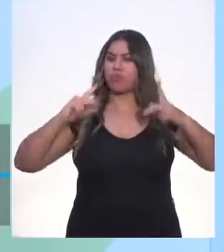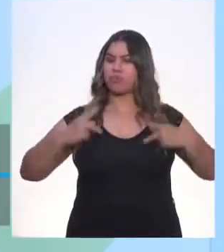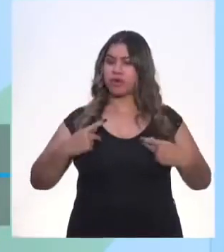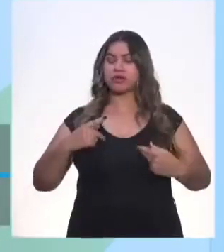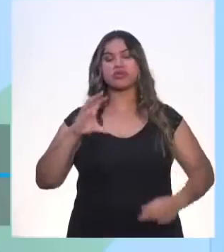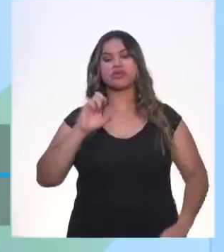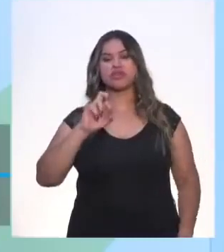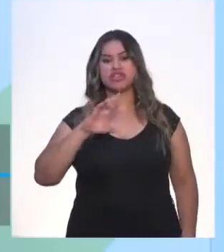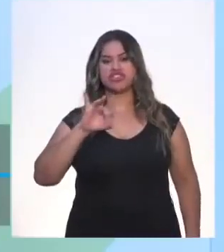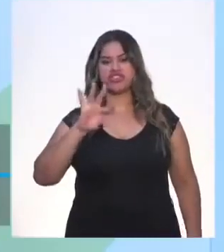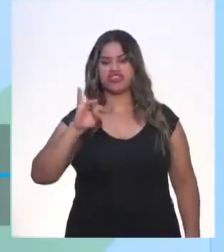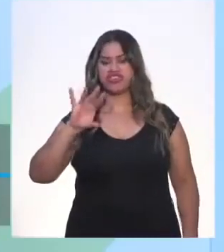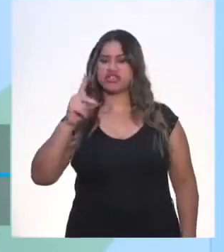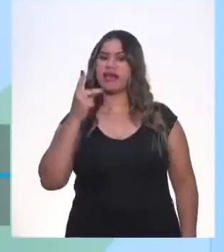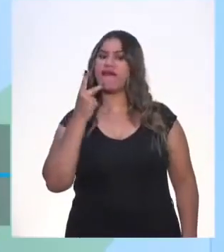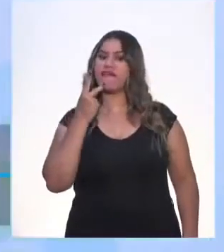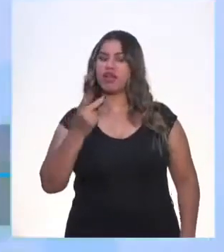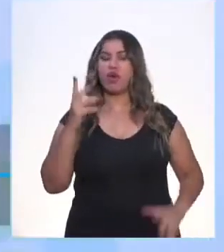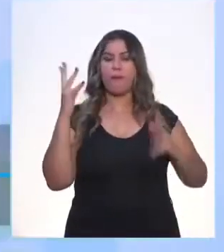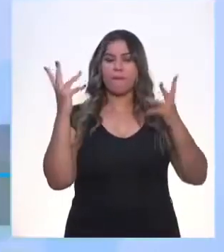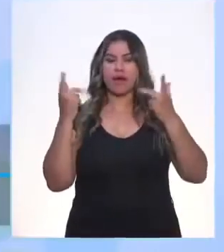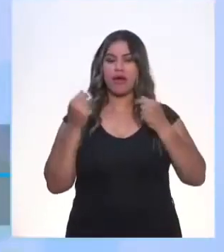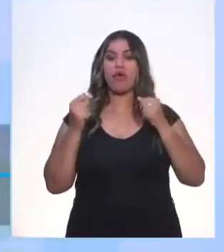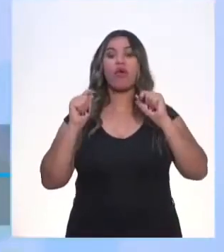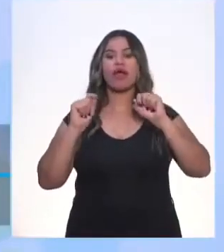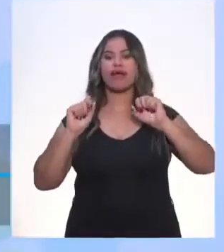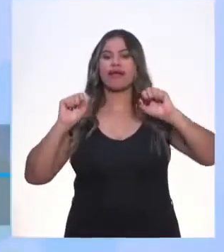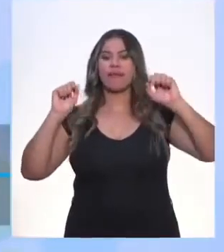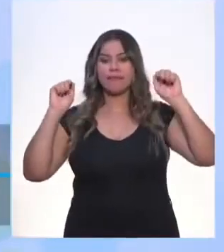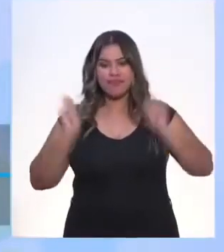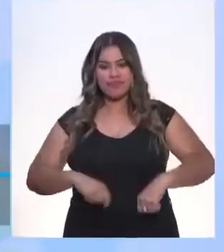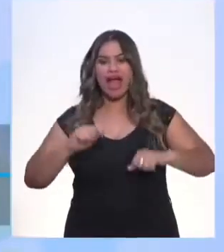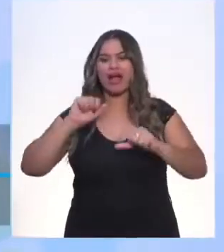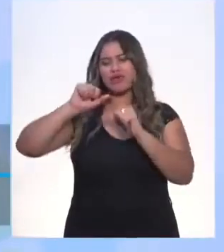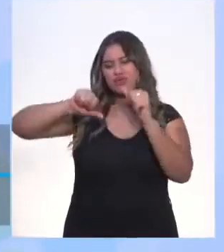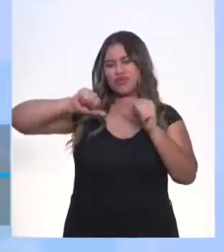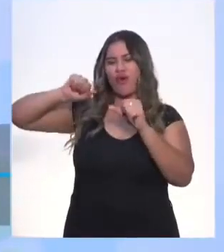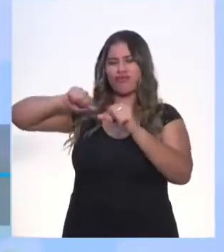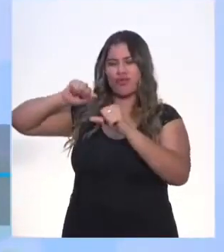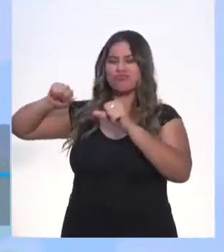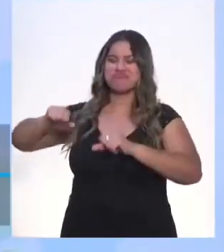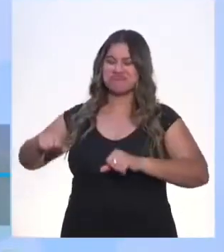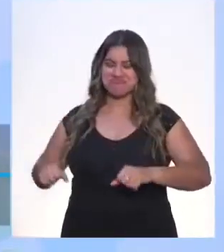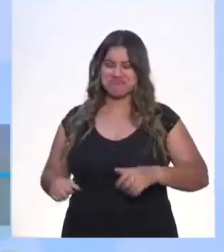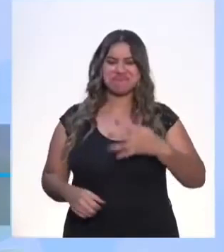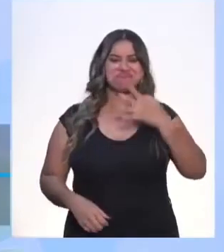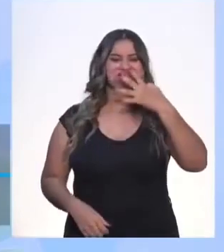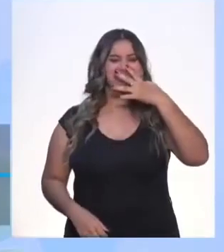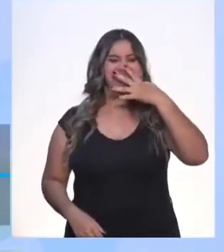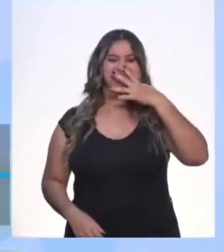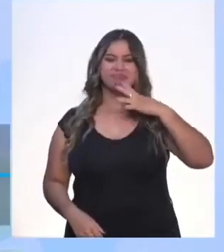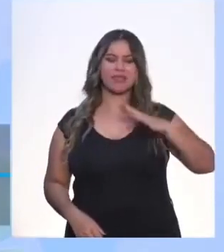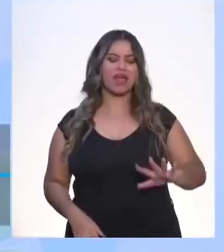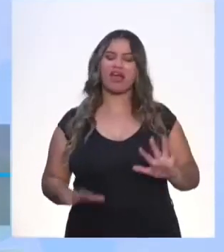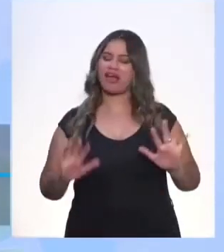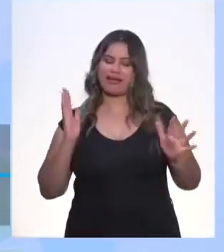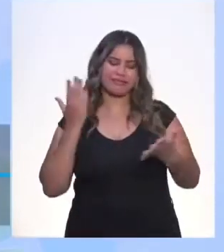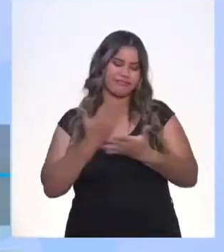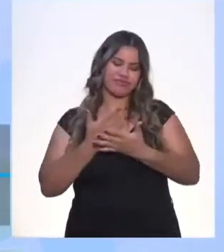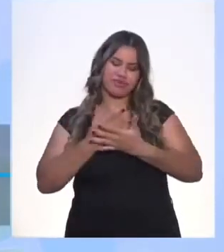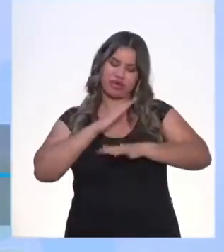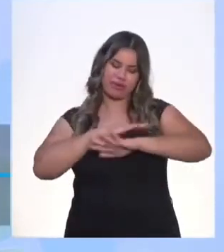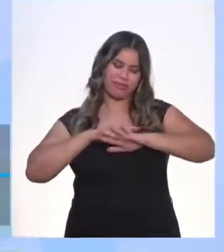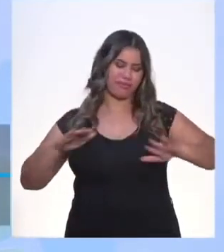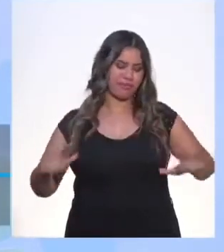achei maravilhoso, é a possibilidade de mudança. Olha, professores, olha, a nossa aula acabou aqui agora, porque